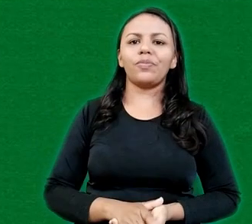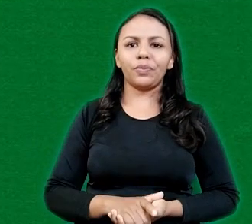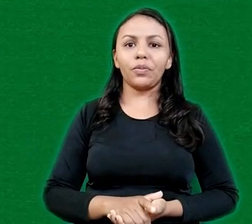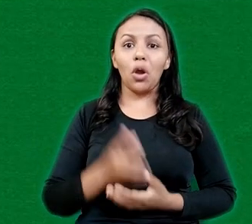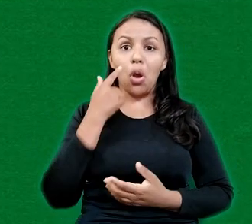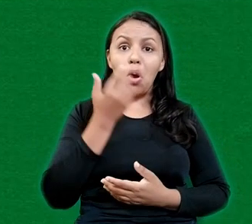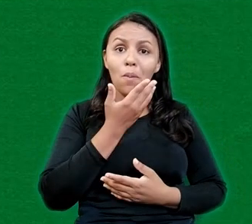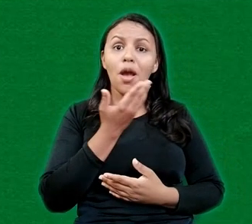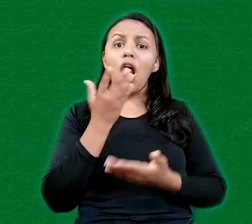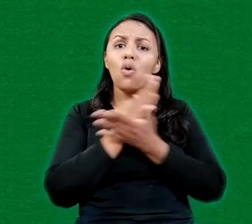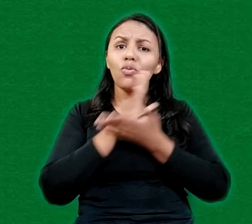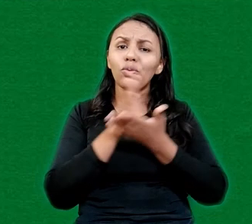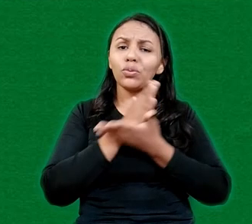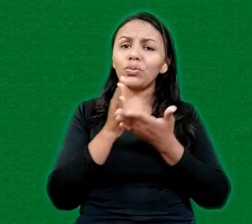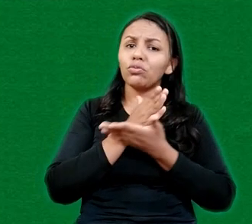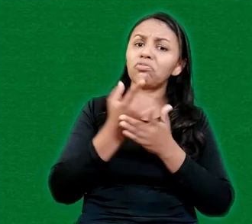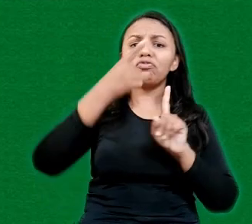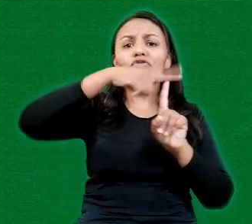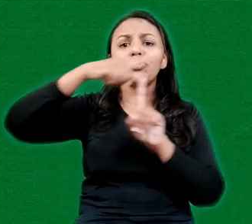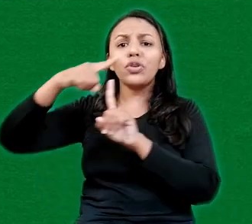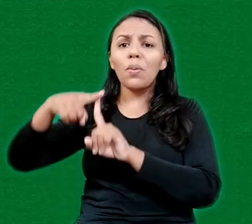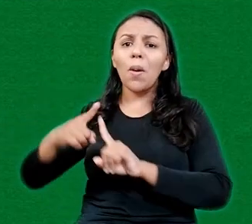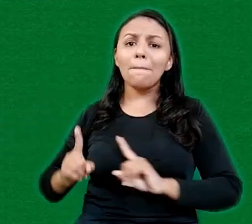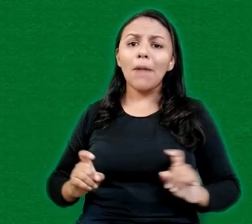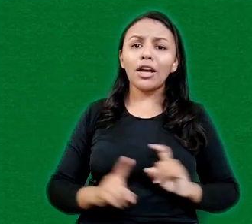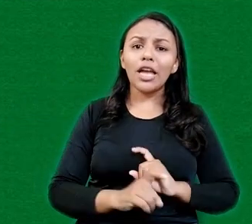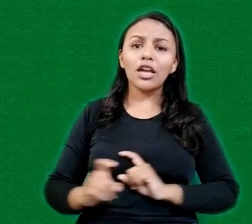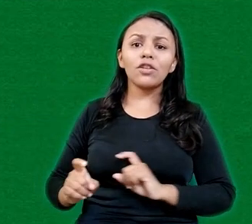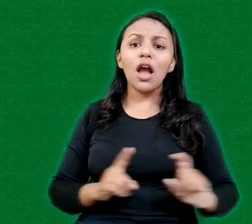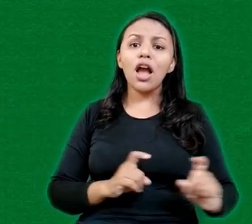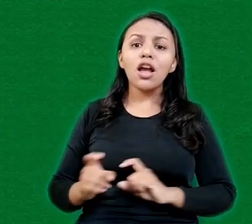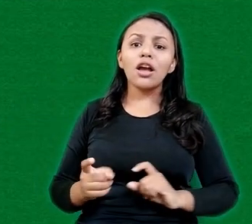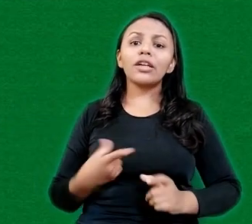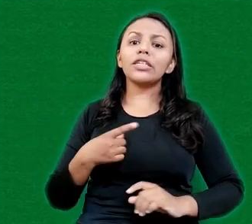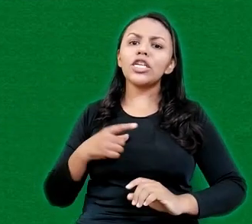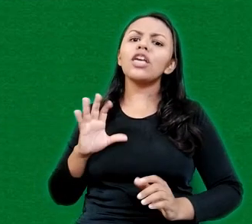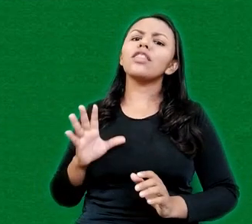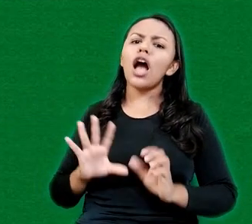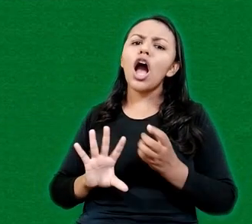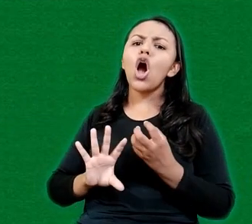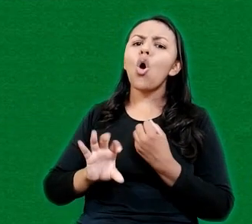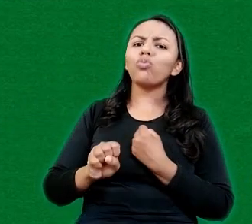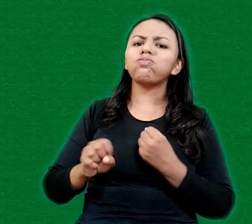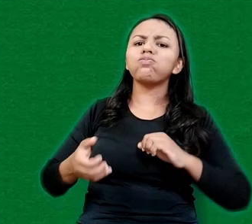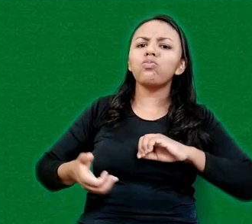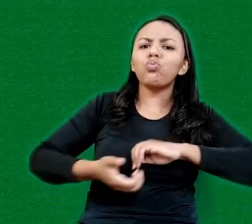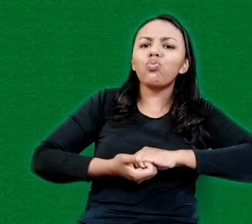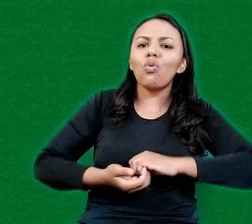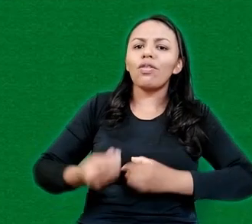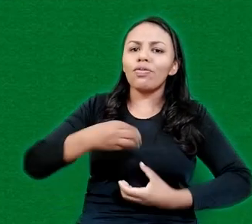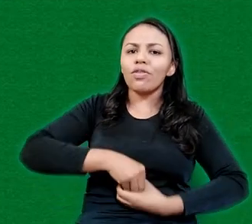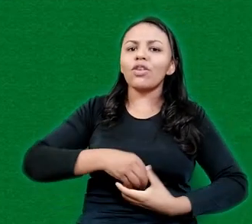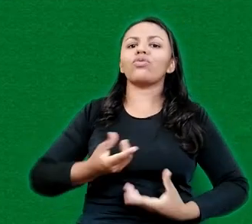mostra algumas ou tipos de bactérias que vivem em simbiose no nosso organismo, no